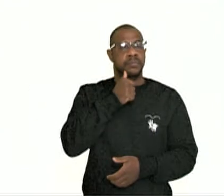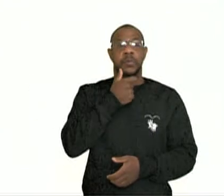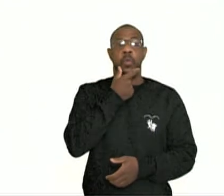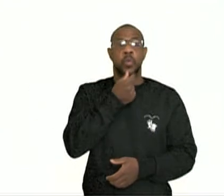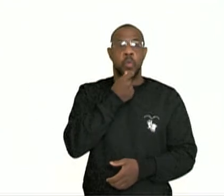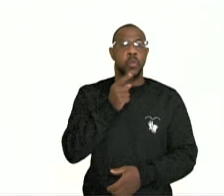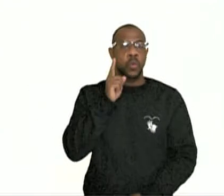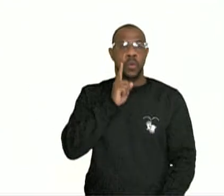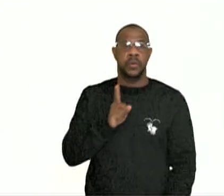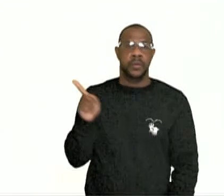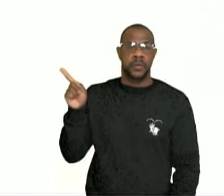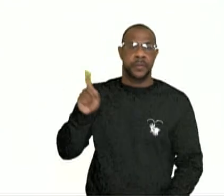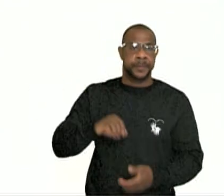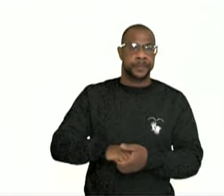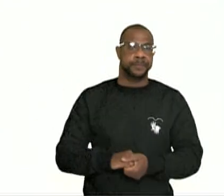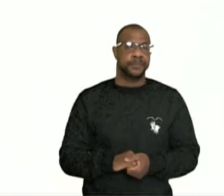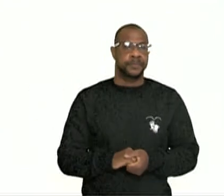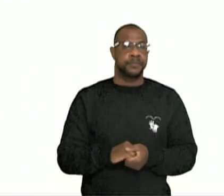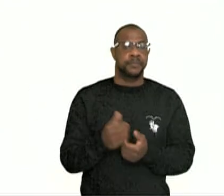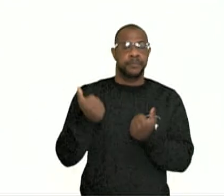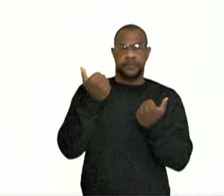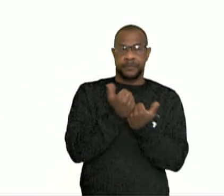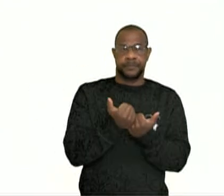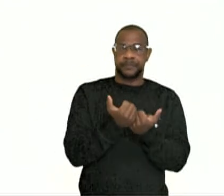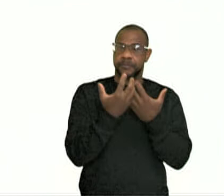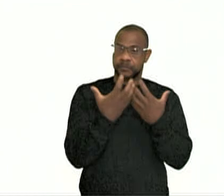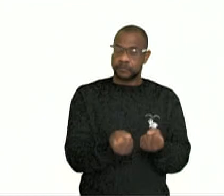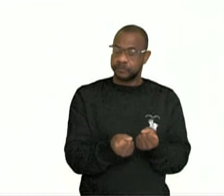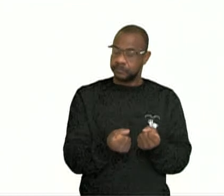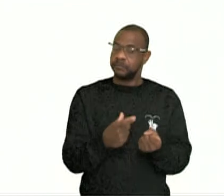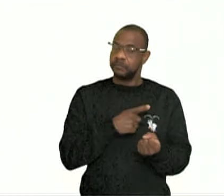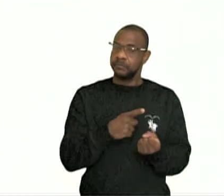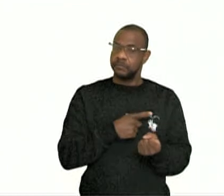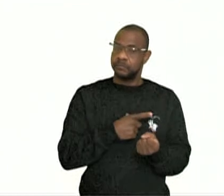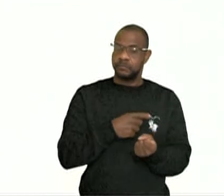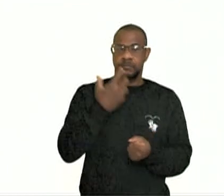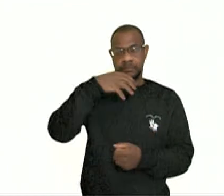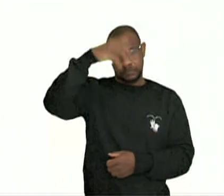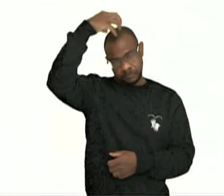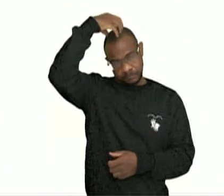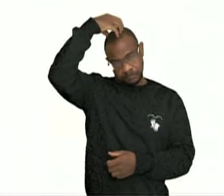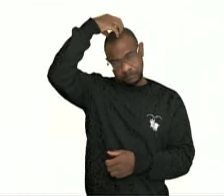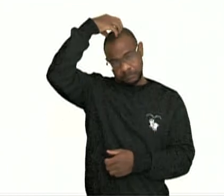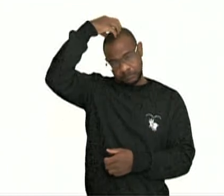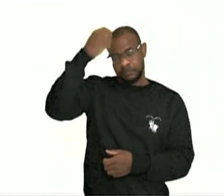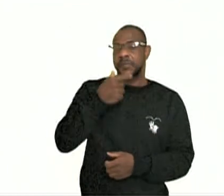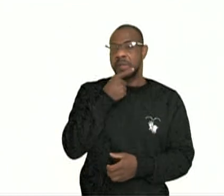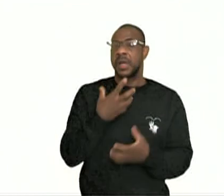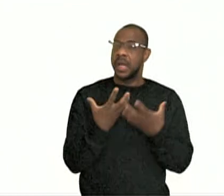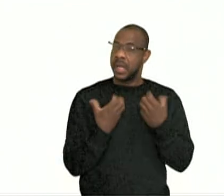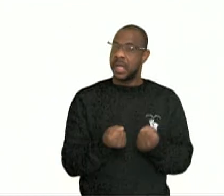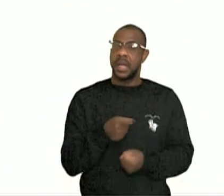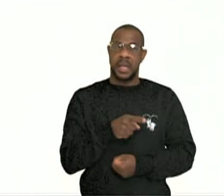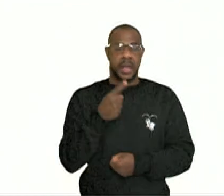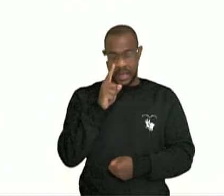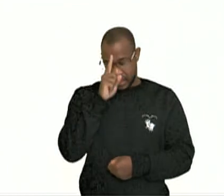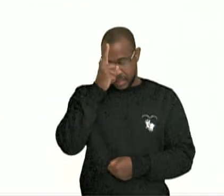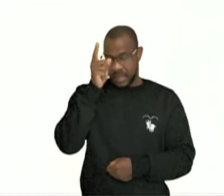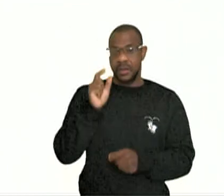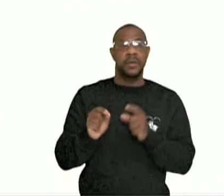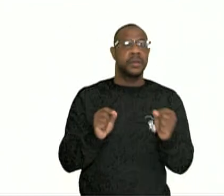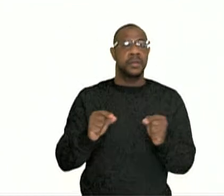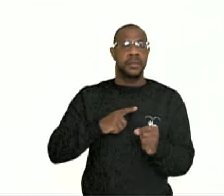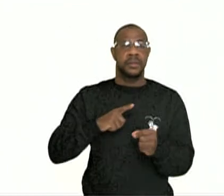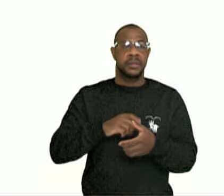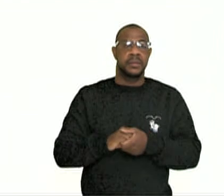vai assumir, né, esse príncipe calvinista que assume o trono na Inglaterra, aceita, né, essa ideia de que